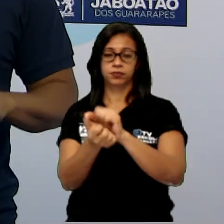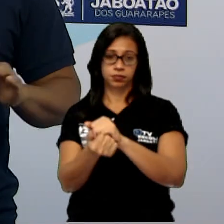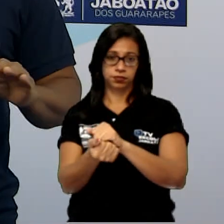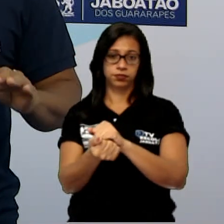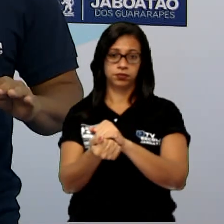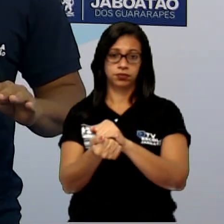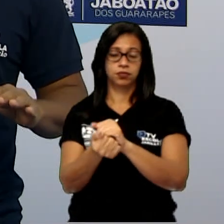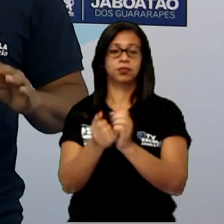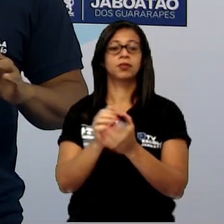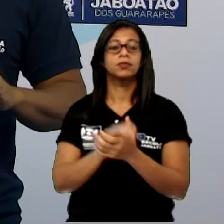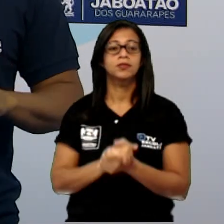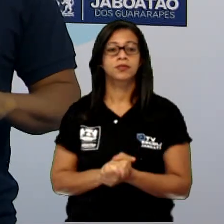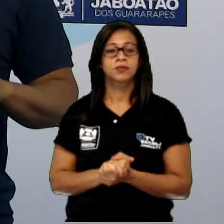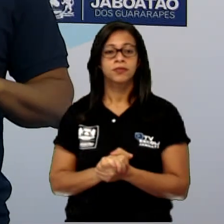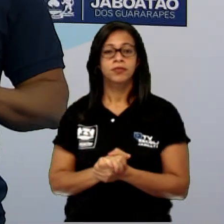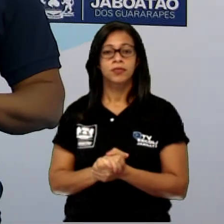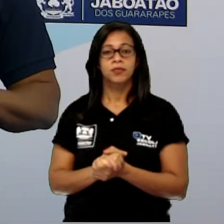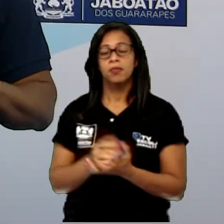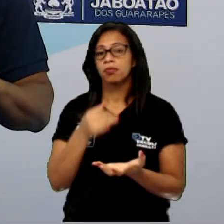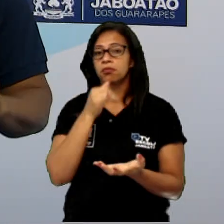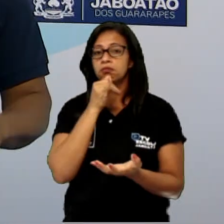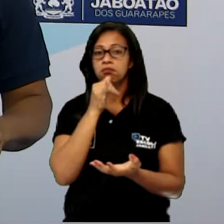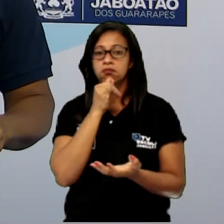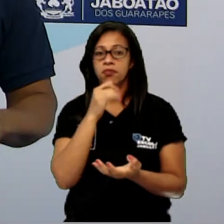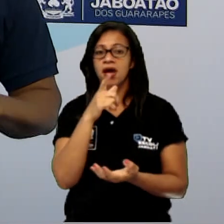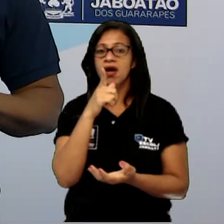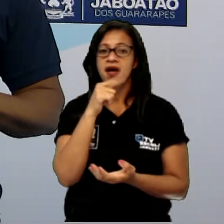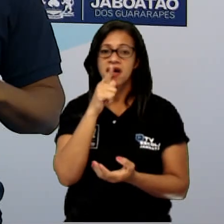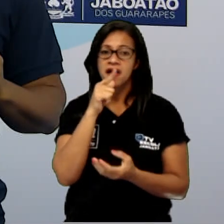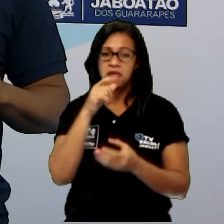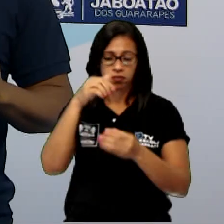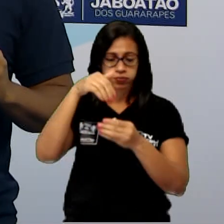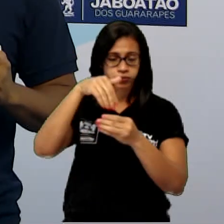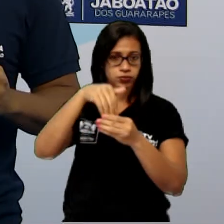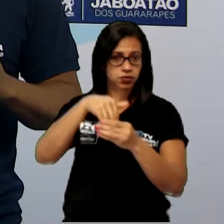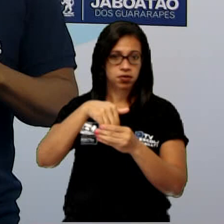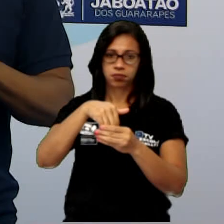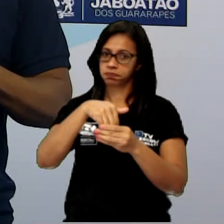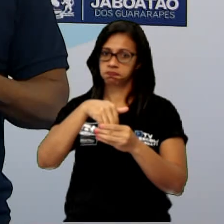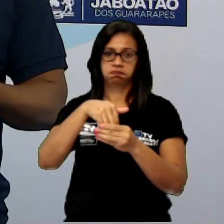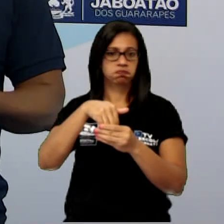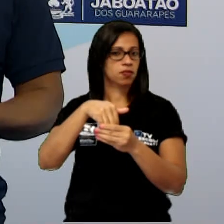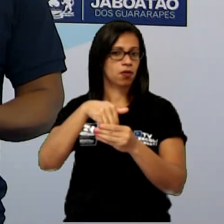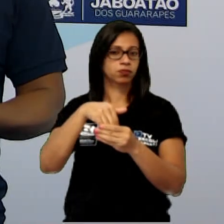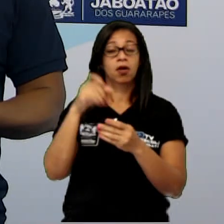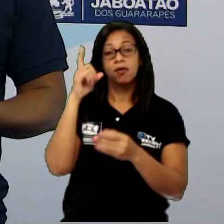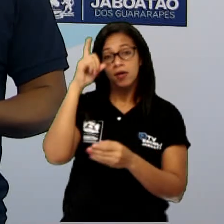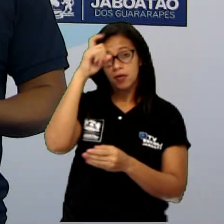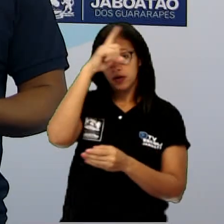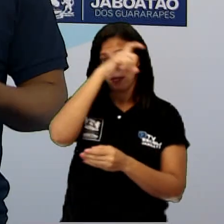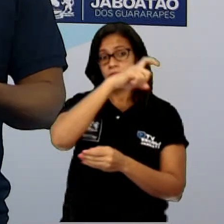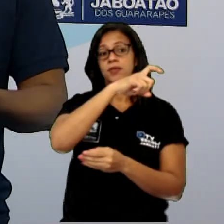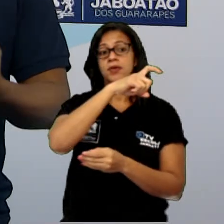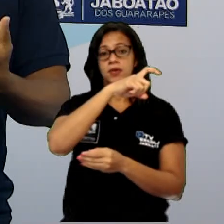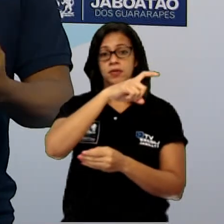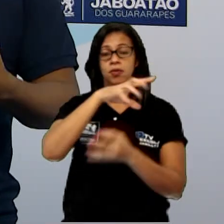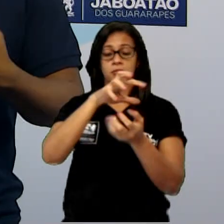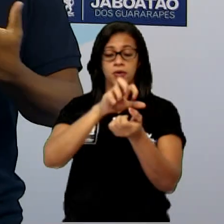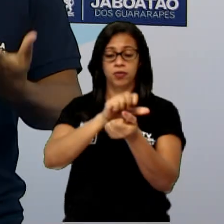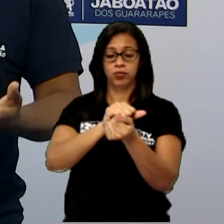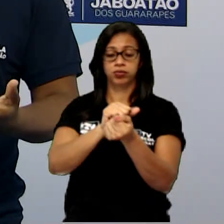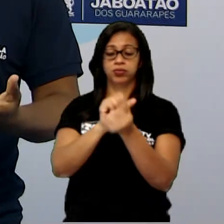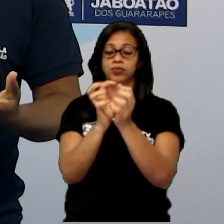seja, os líquidos não passam por ele com facilidade, já que os seus grãos são menores. E ele é